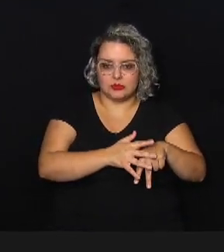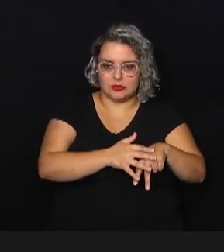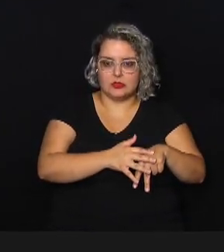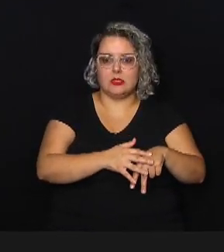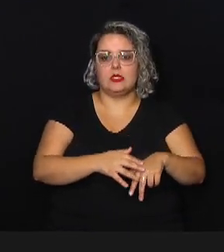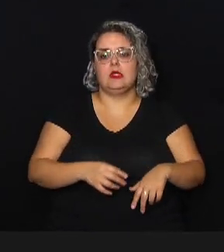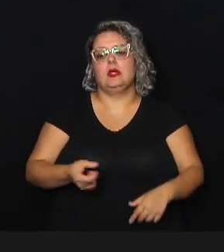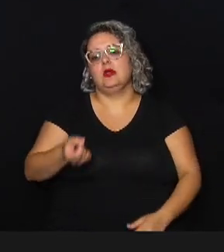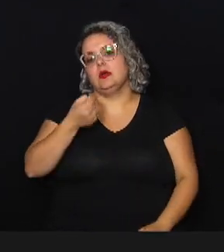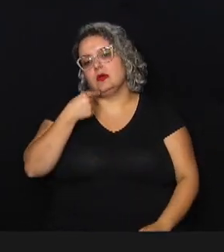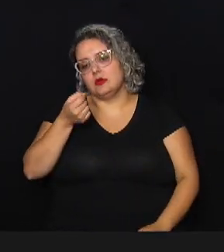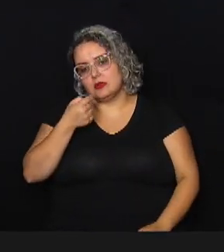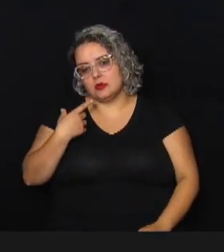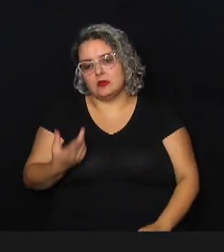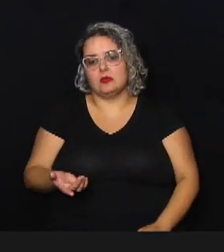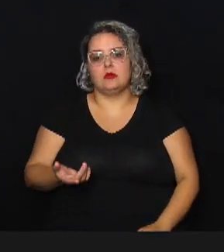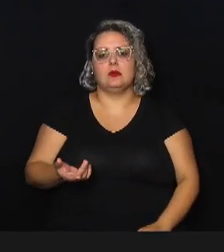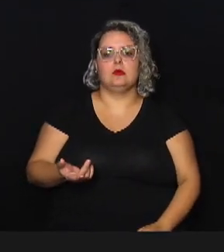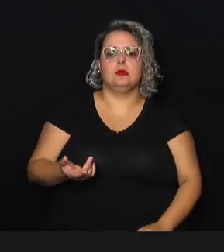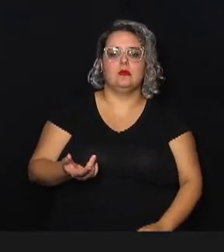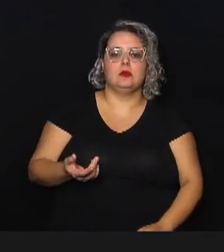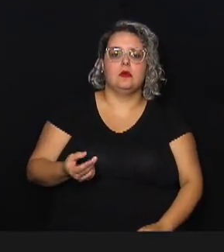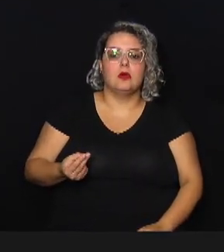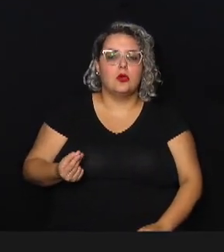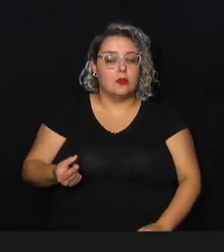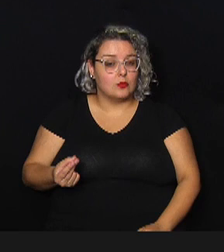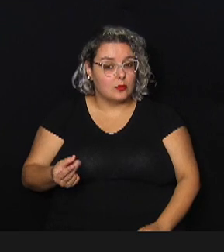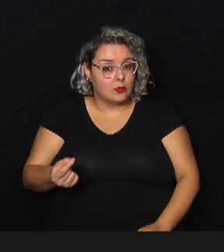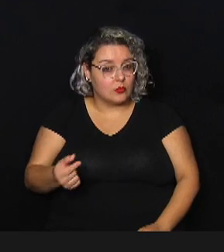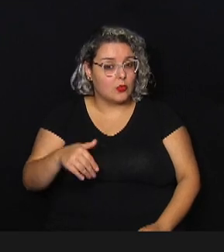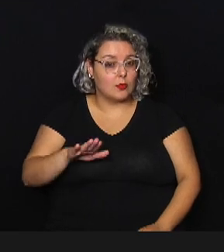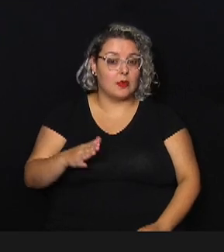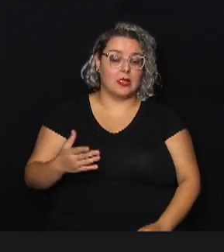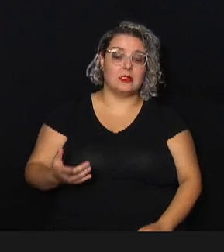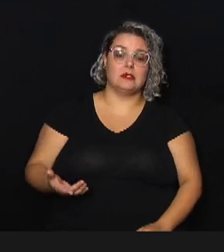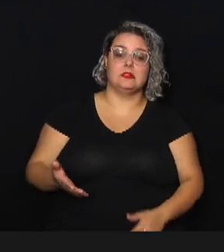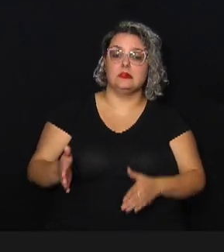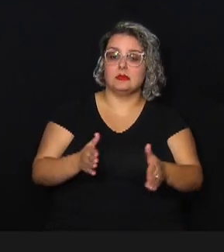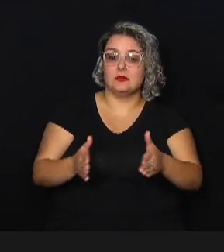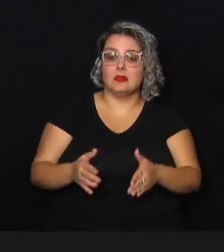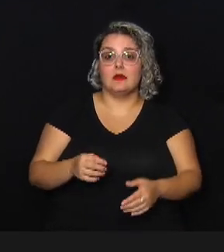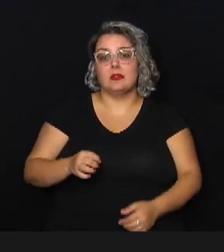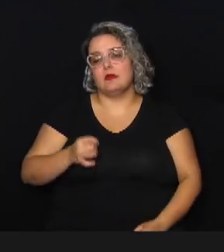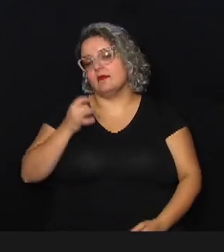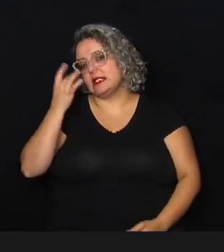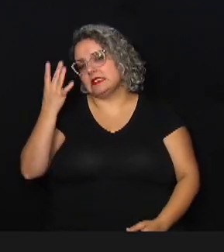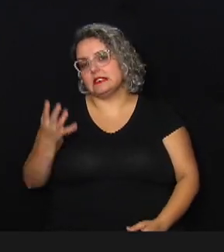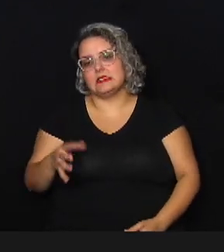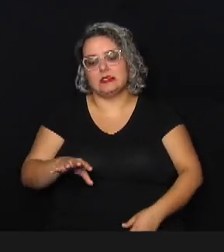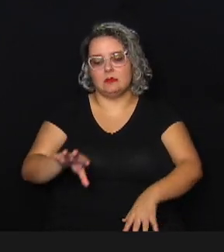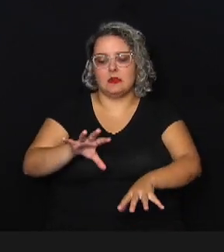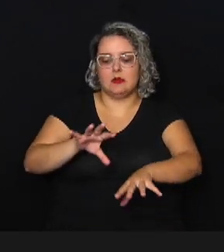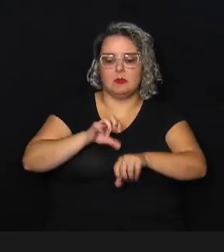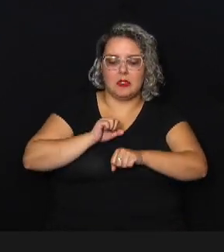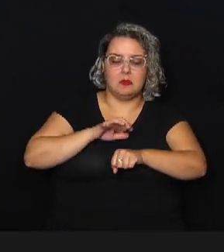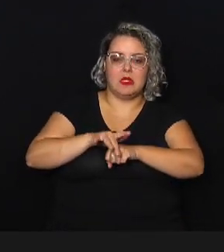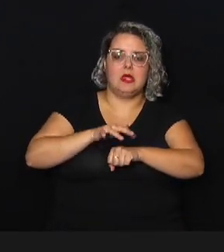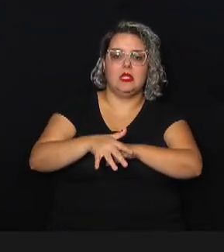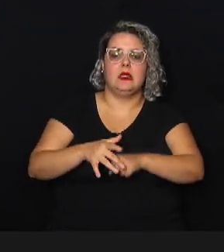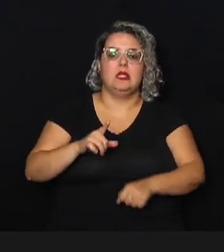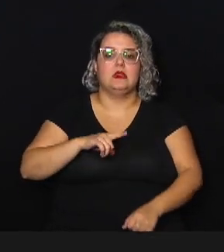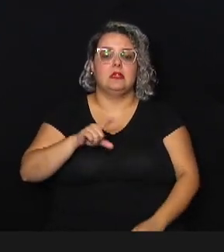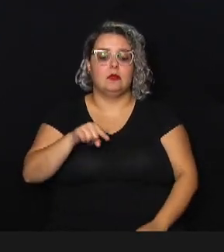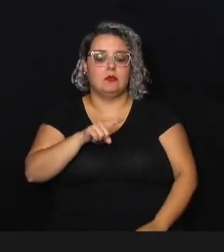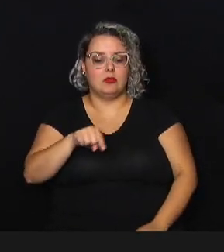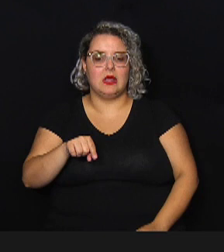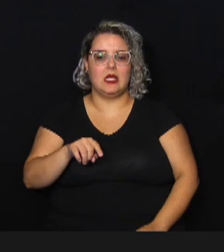de imunossupressor de tempo mais prolongado, isso facilita a infecção. Às vezes você tem uma rejeição importante